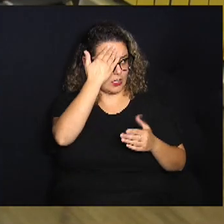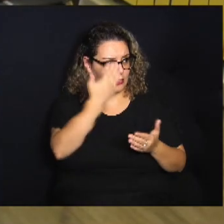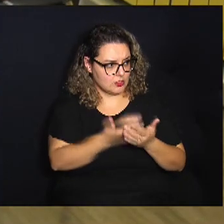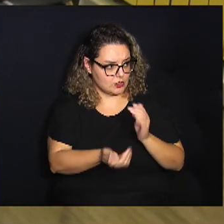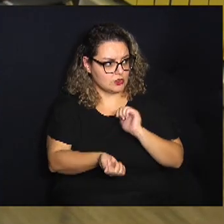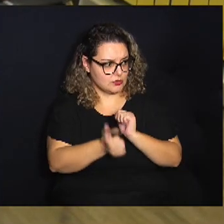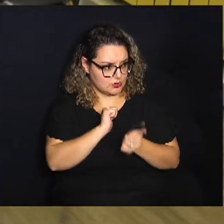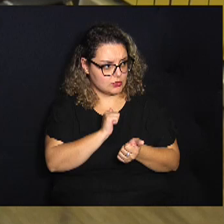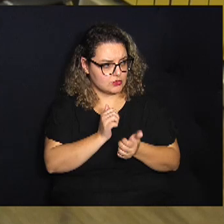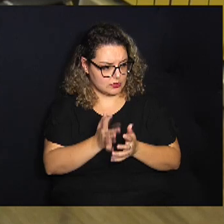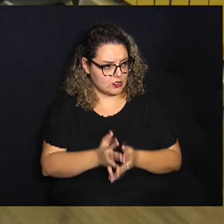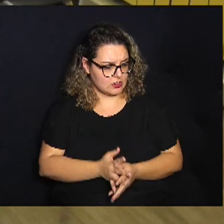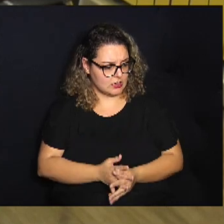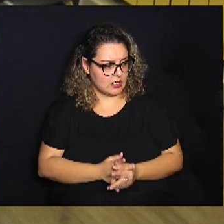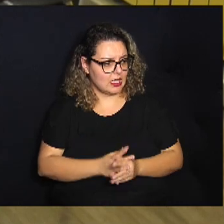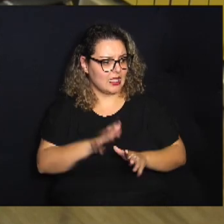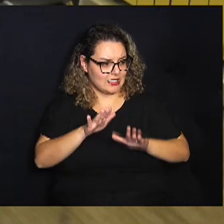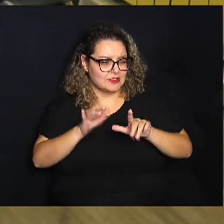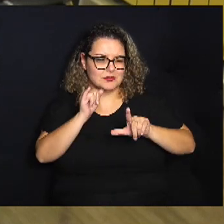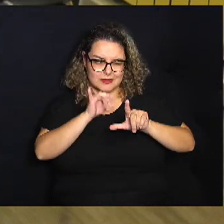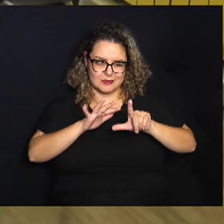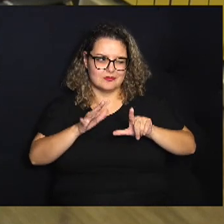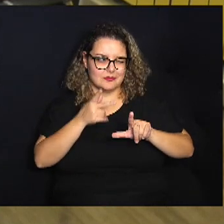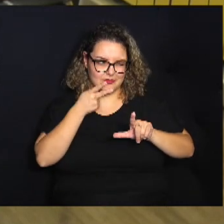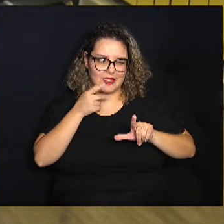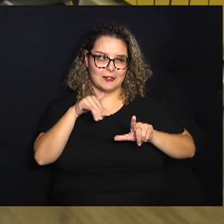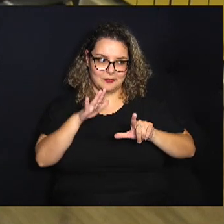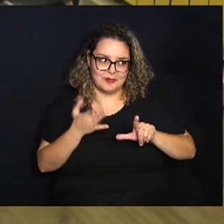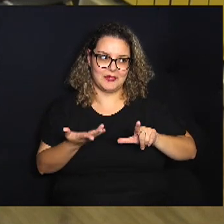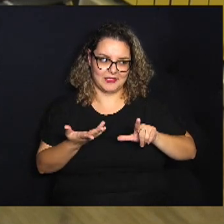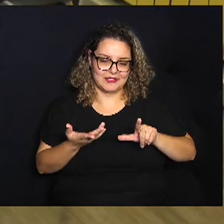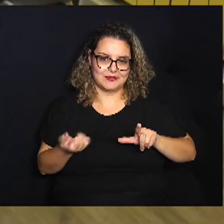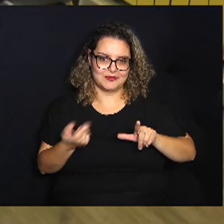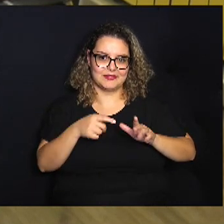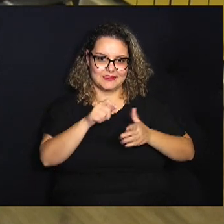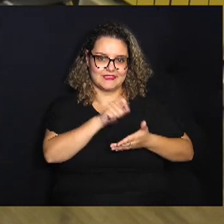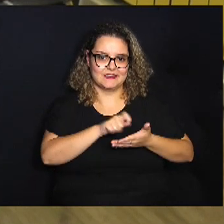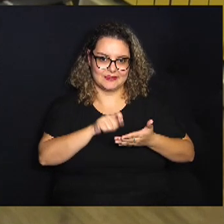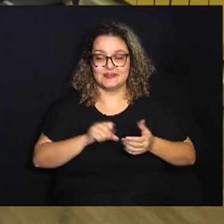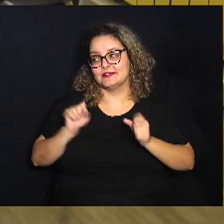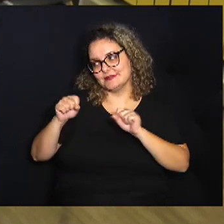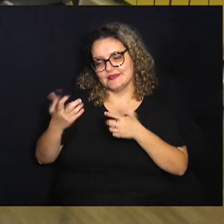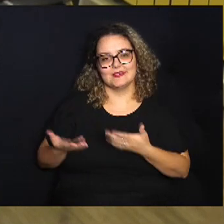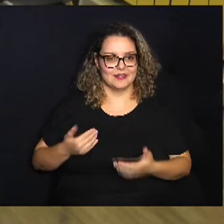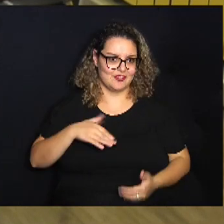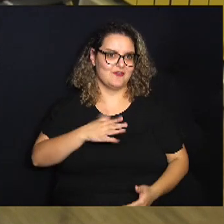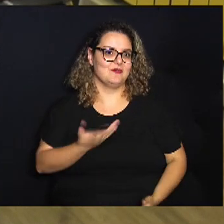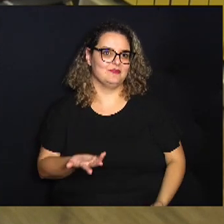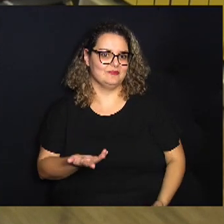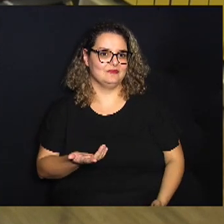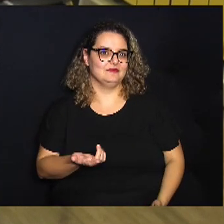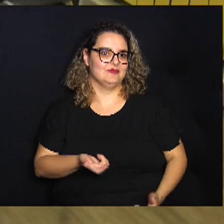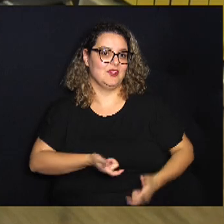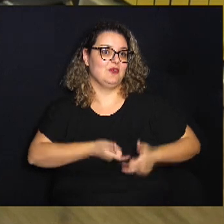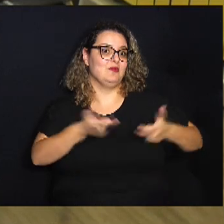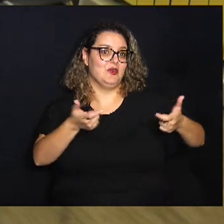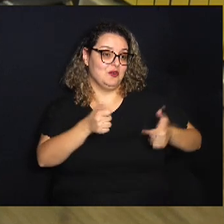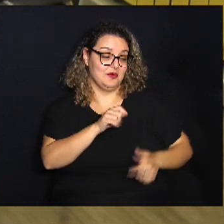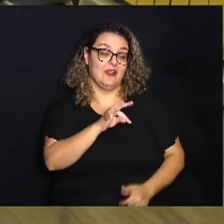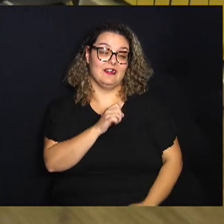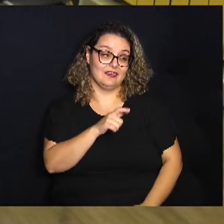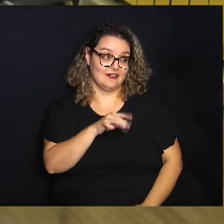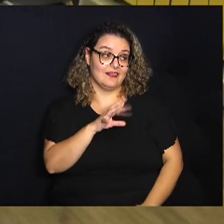esporte, muitas vezes a imagem fala por si, né? Ainda mais ele, que é o maior atleta brasileiro